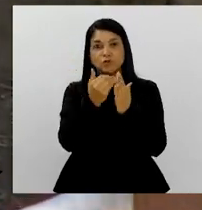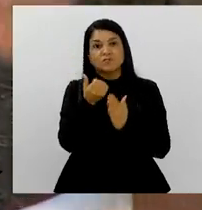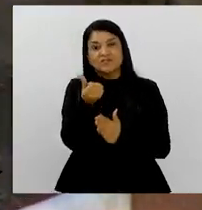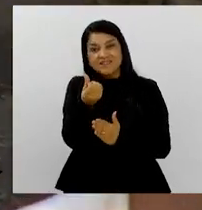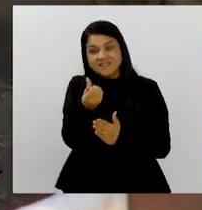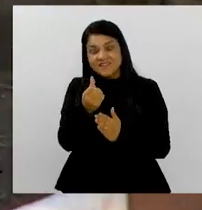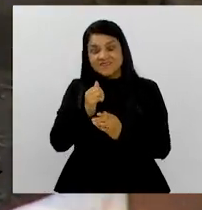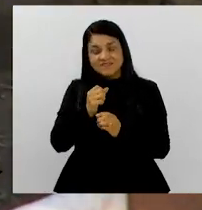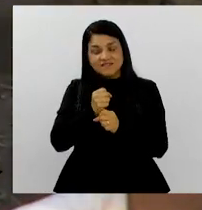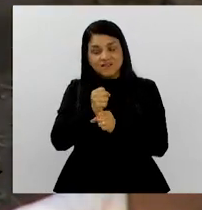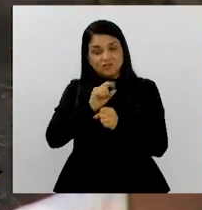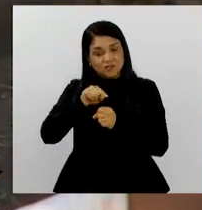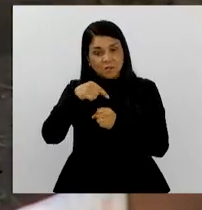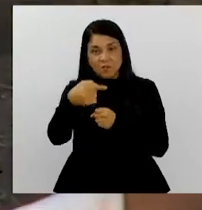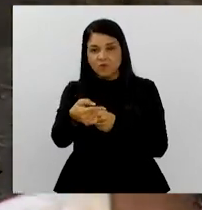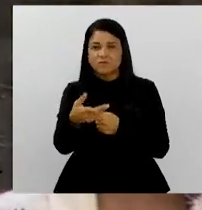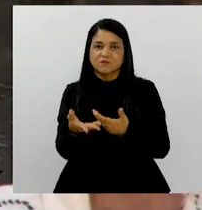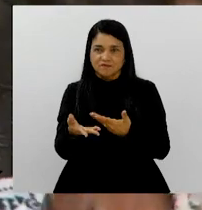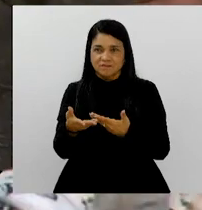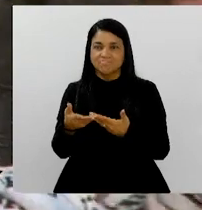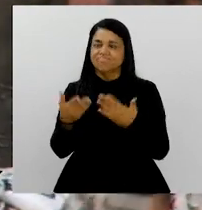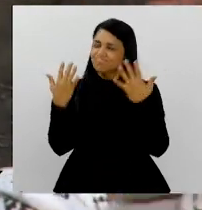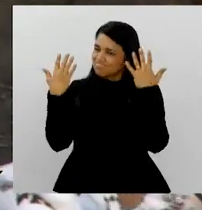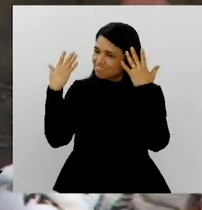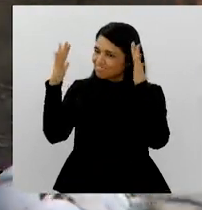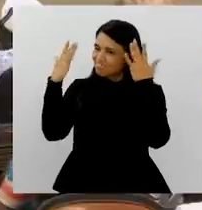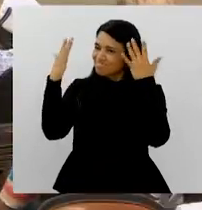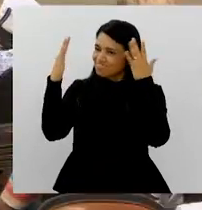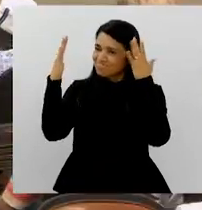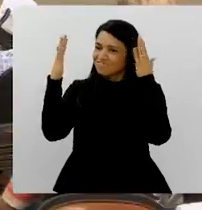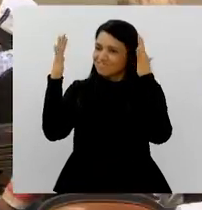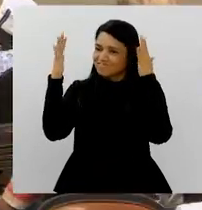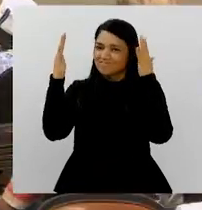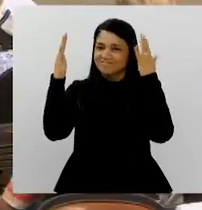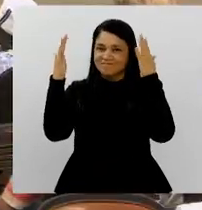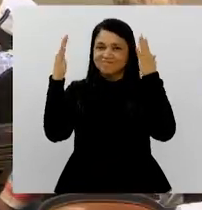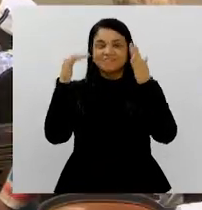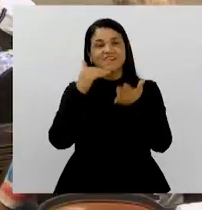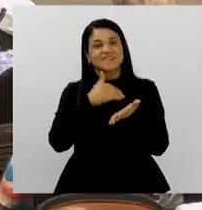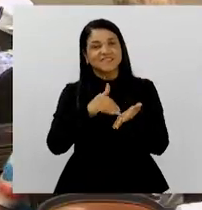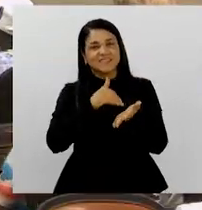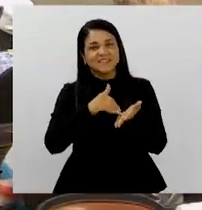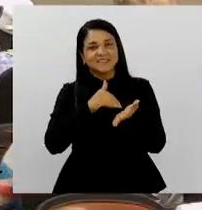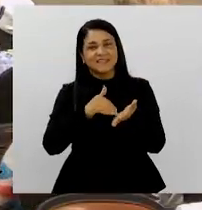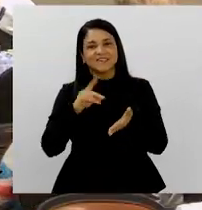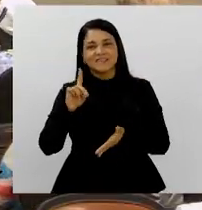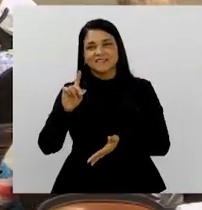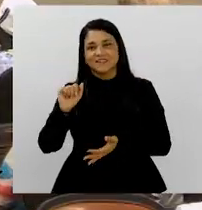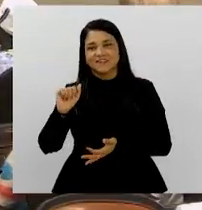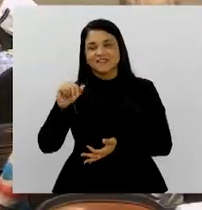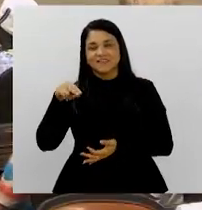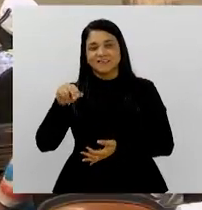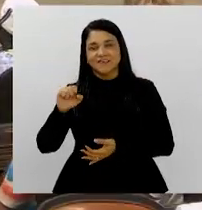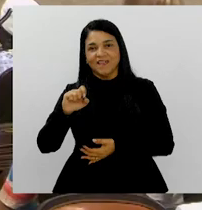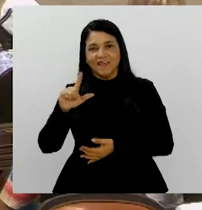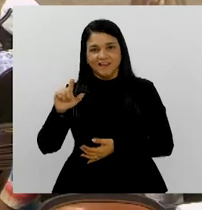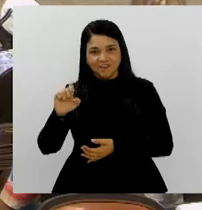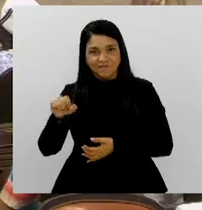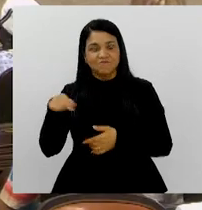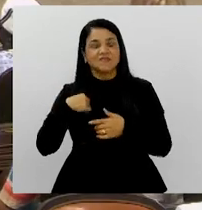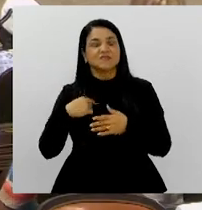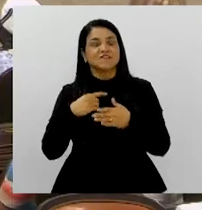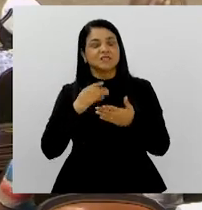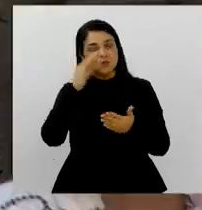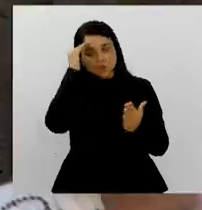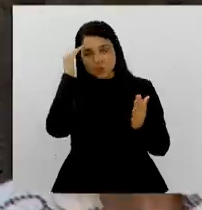depois. Então merece também nosso aplauso a secretária que fez o cumpra-se da lei do Fundo Estadual